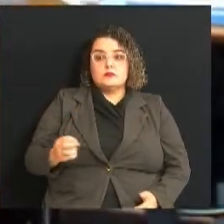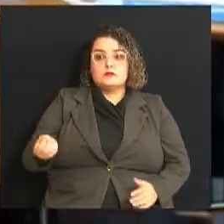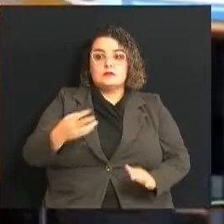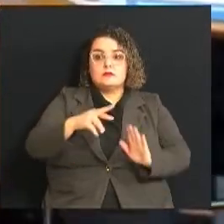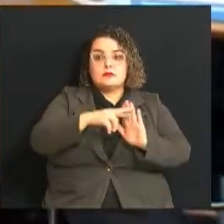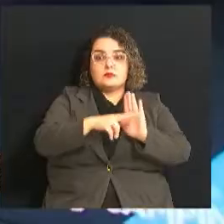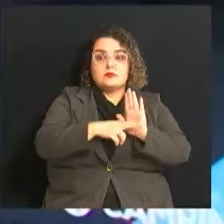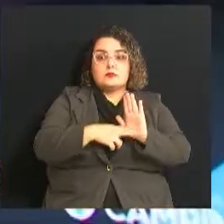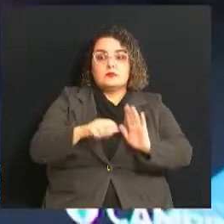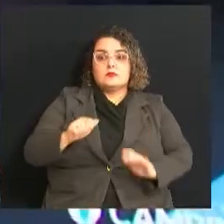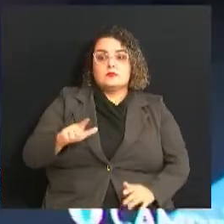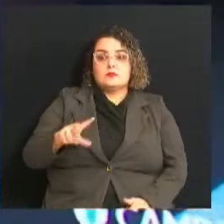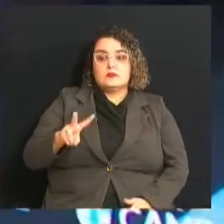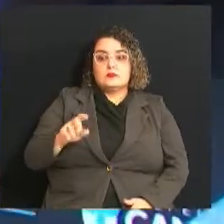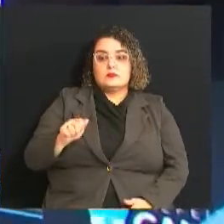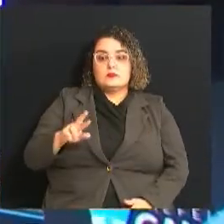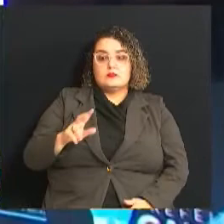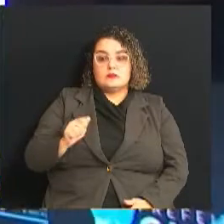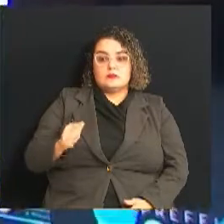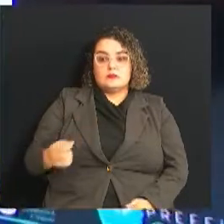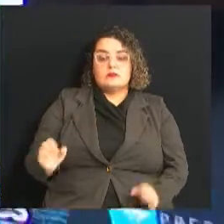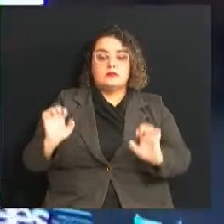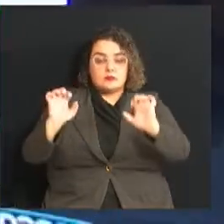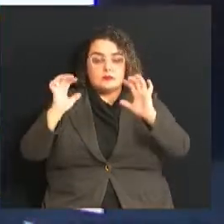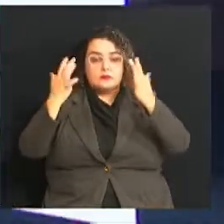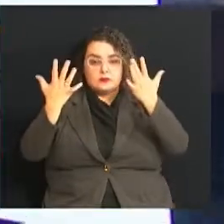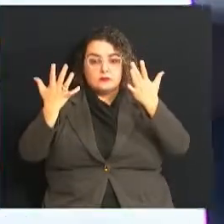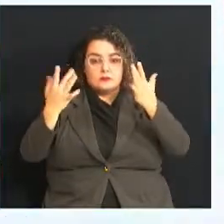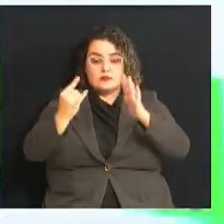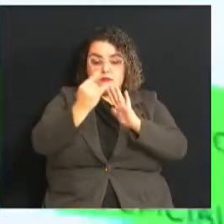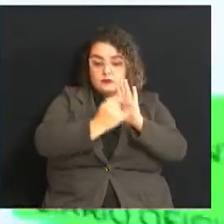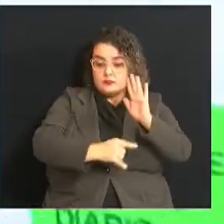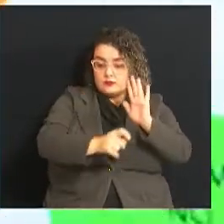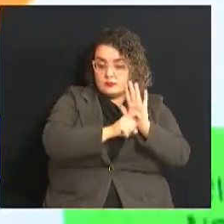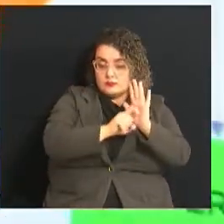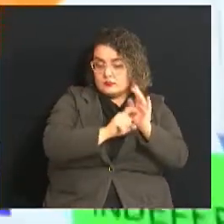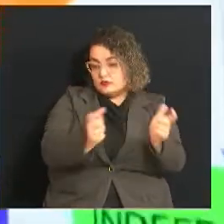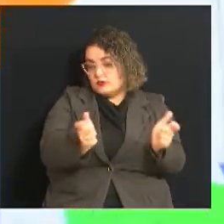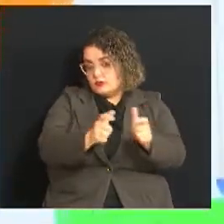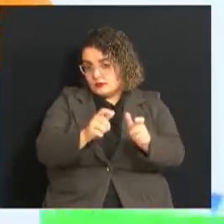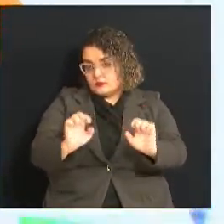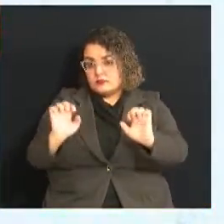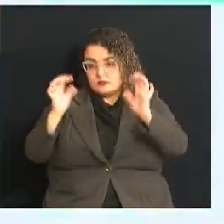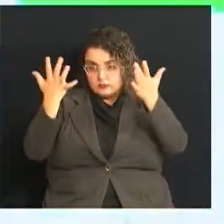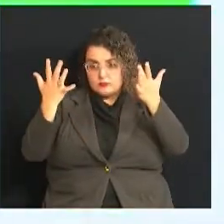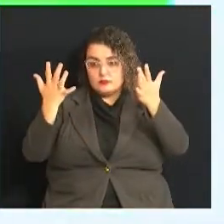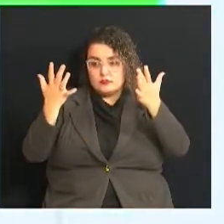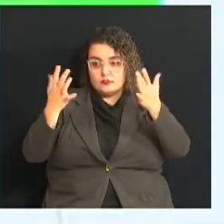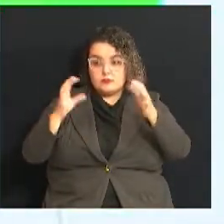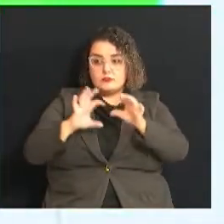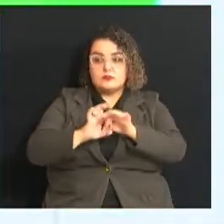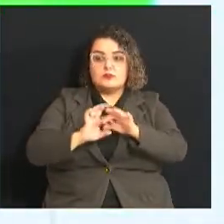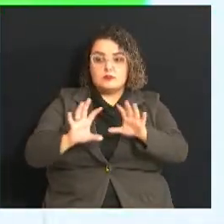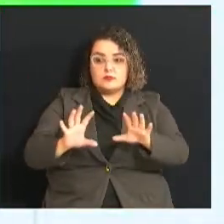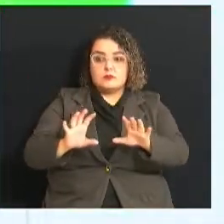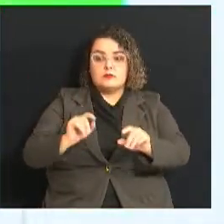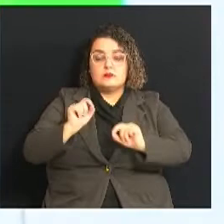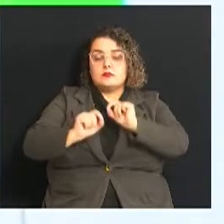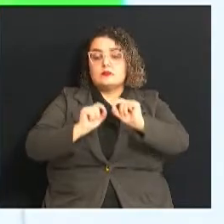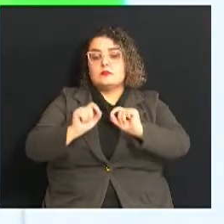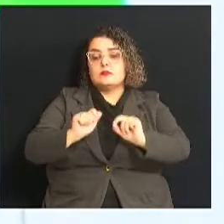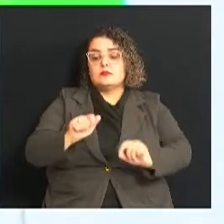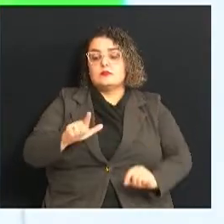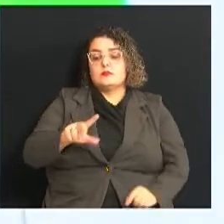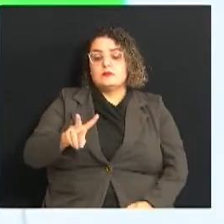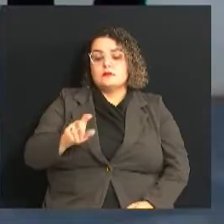alvará de eventos. A lei promete desburocratizar a realização de eventos ao liberar a necessidade de alvará para